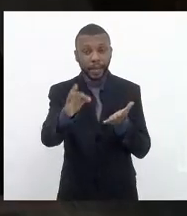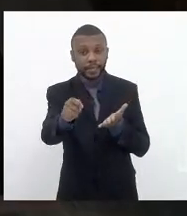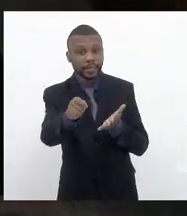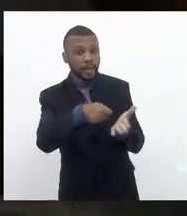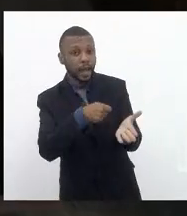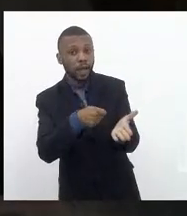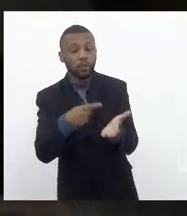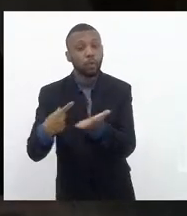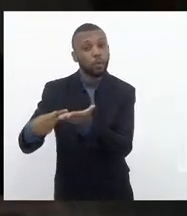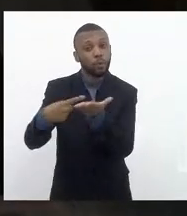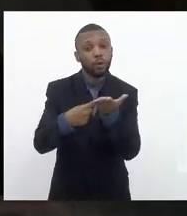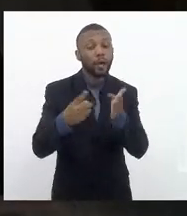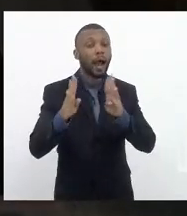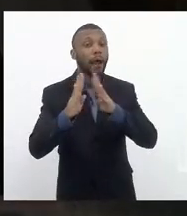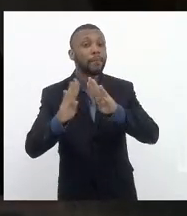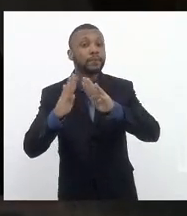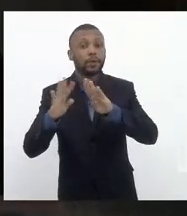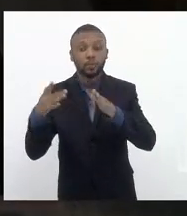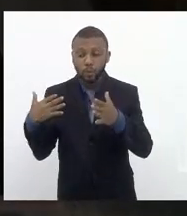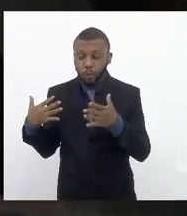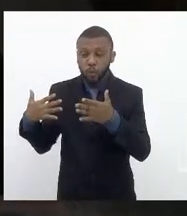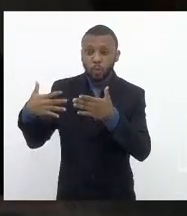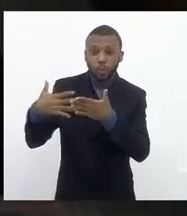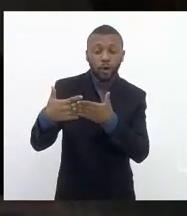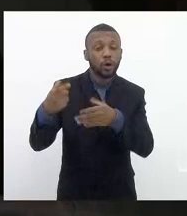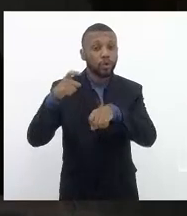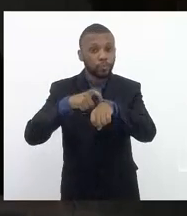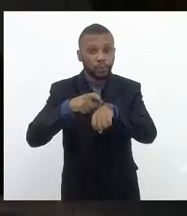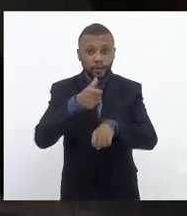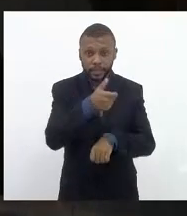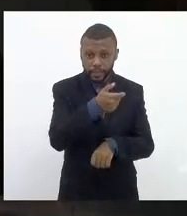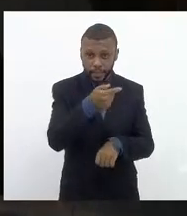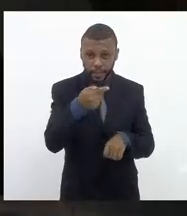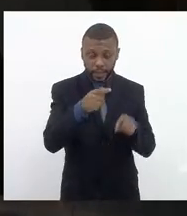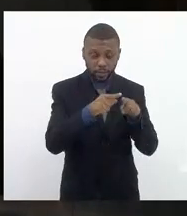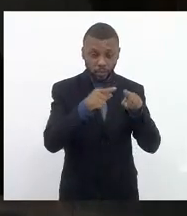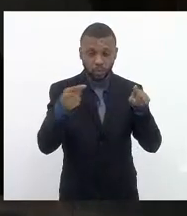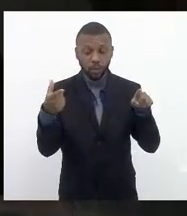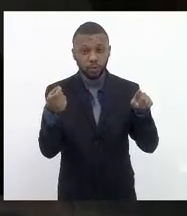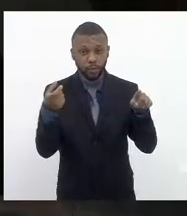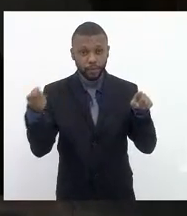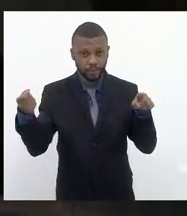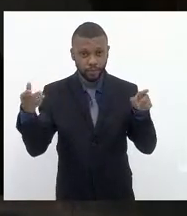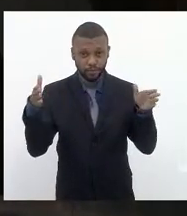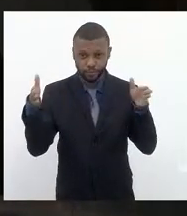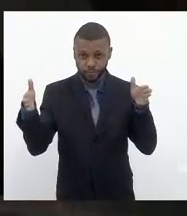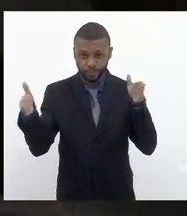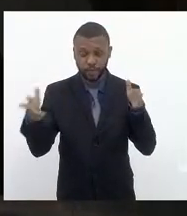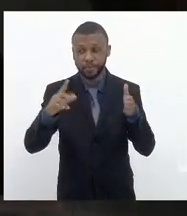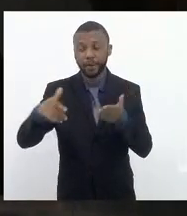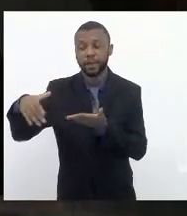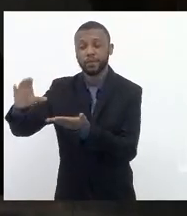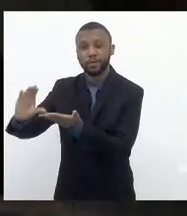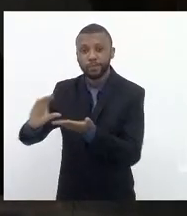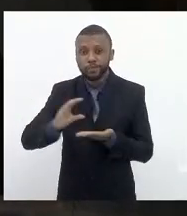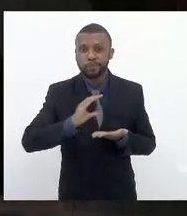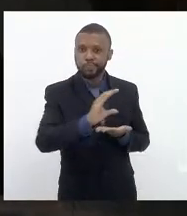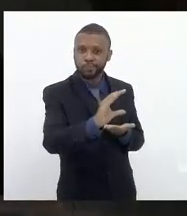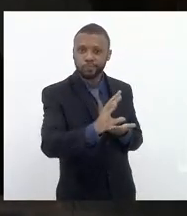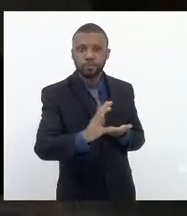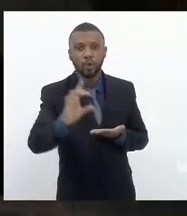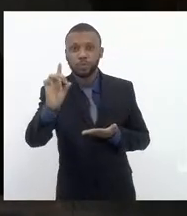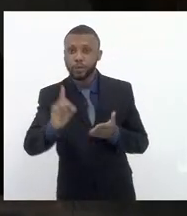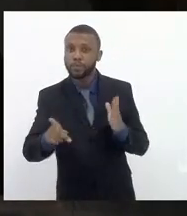casa que a reposição feita bem na entrada do regime de 17 a 20 serão repassados aos servidores direito adquirido